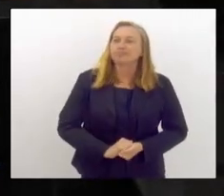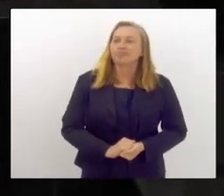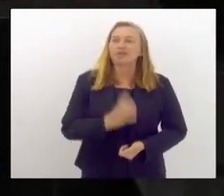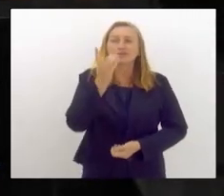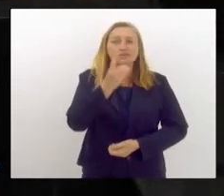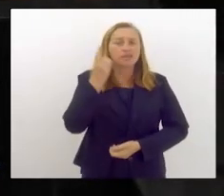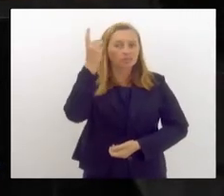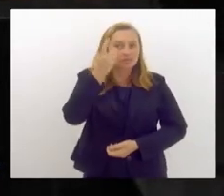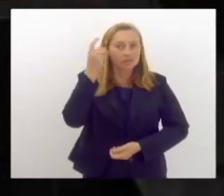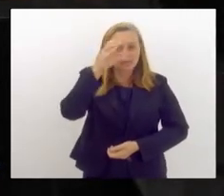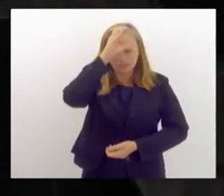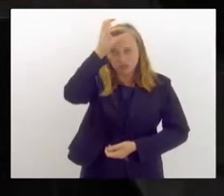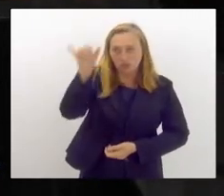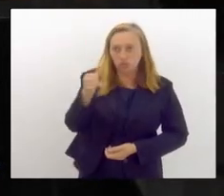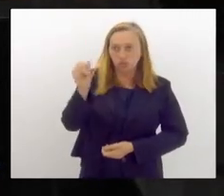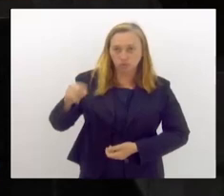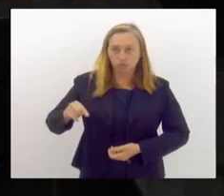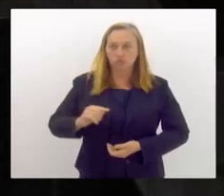deputada Tia Ju,